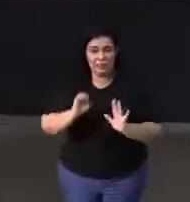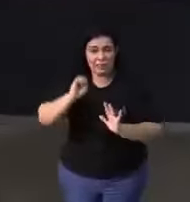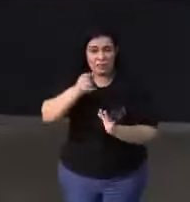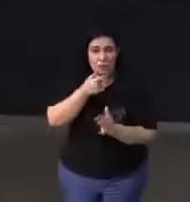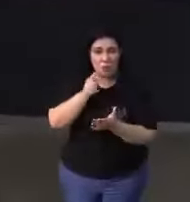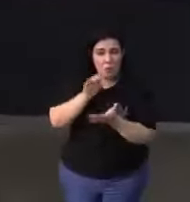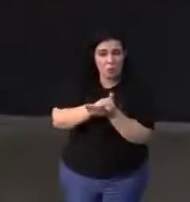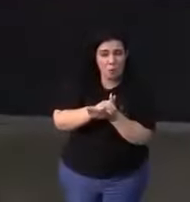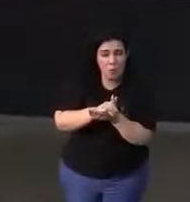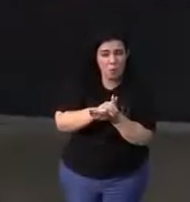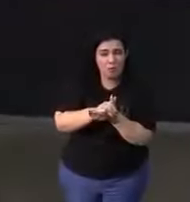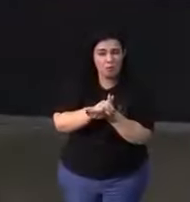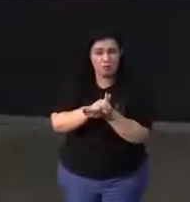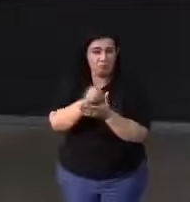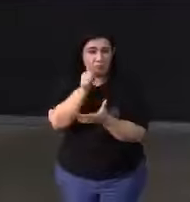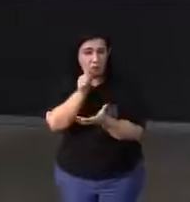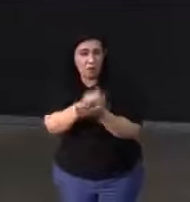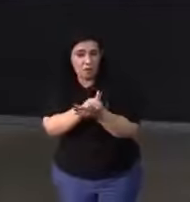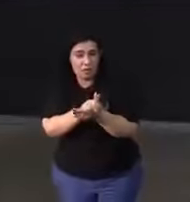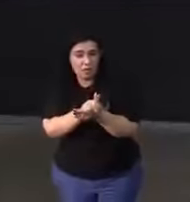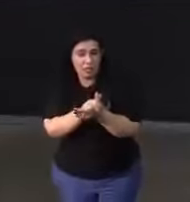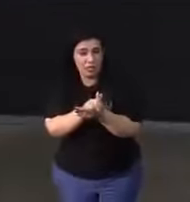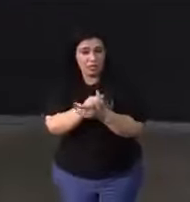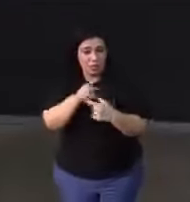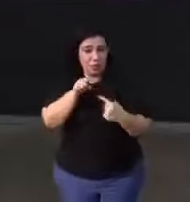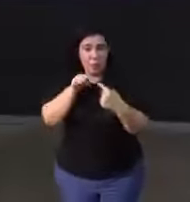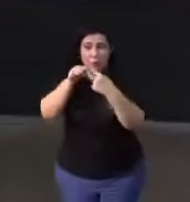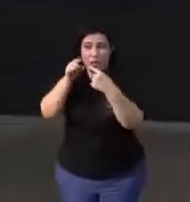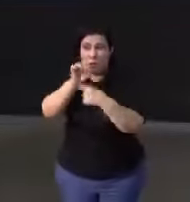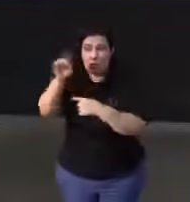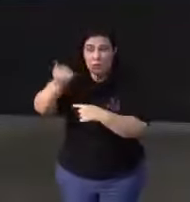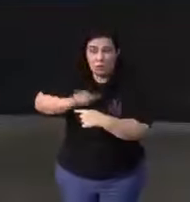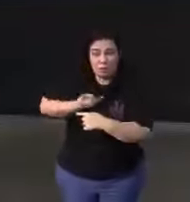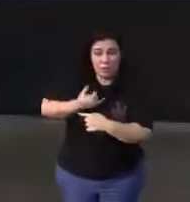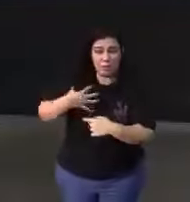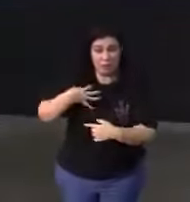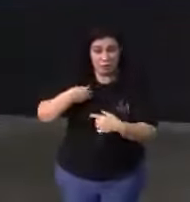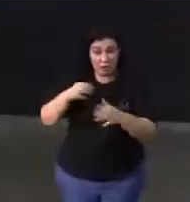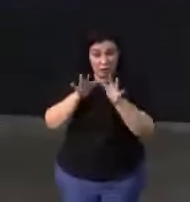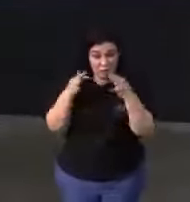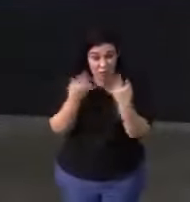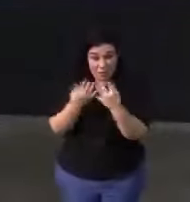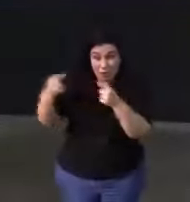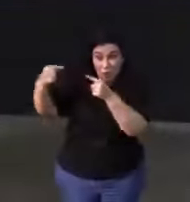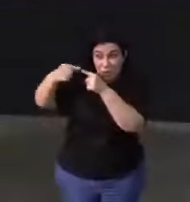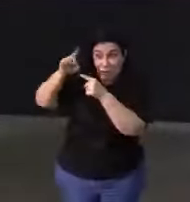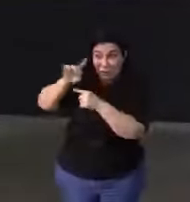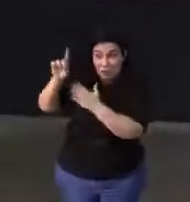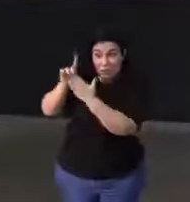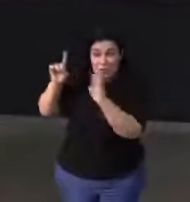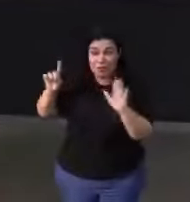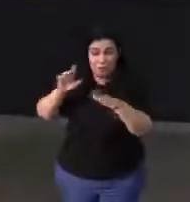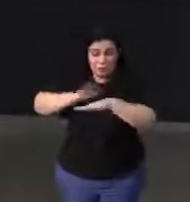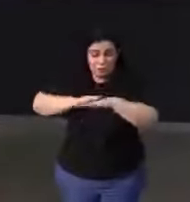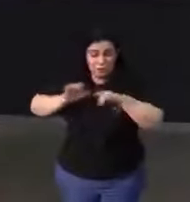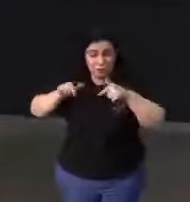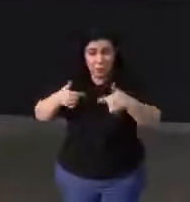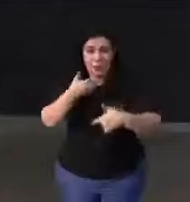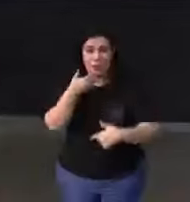cônjuge corresponde àquilo que Deus prometeu, se os seus filhos não correspondem, faça o seu melhor.